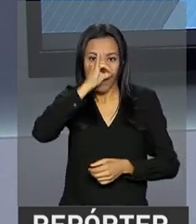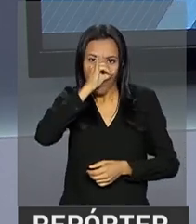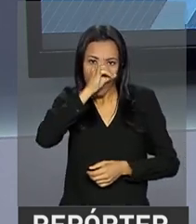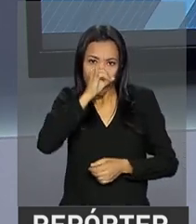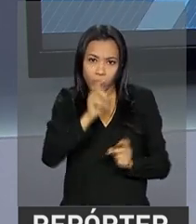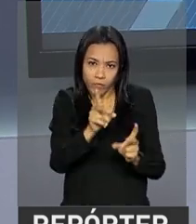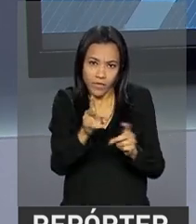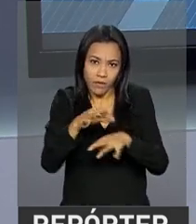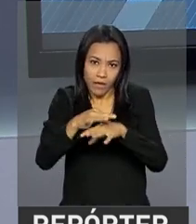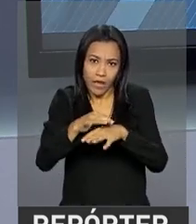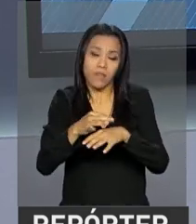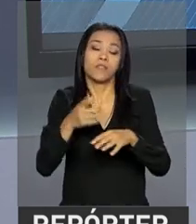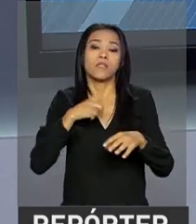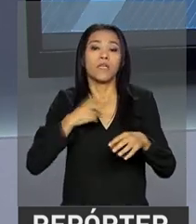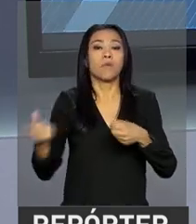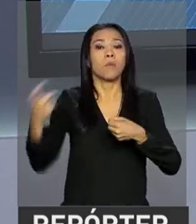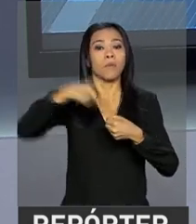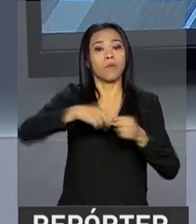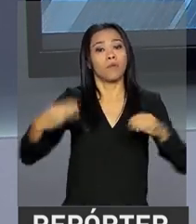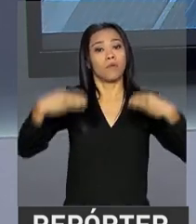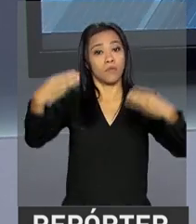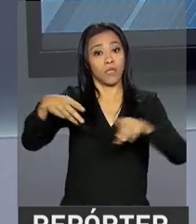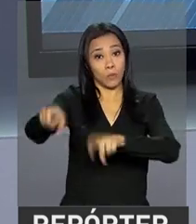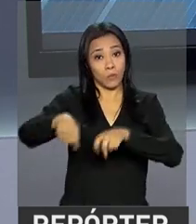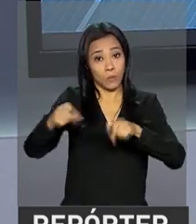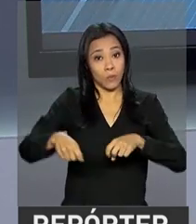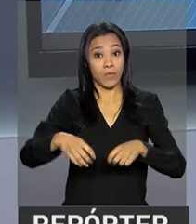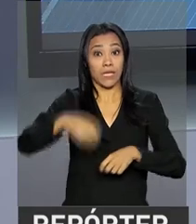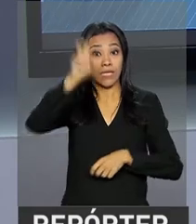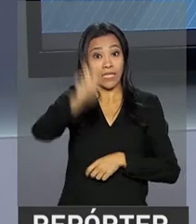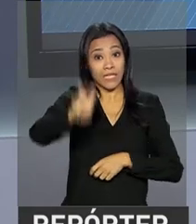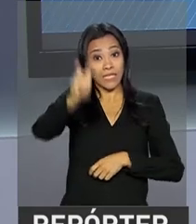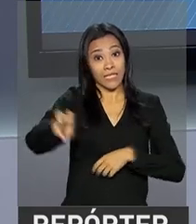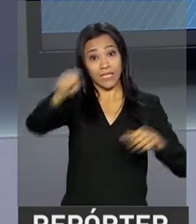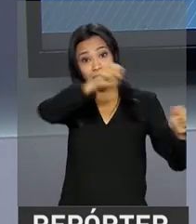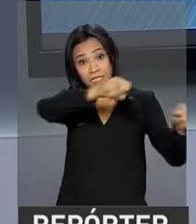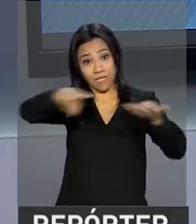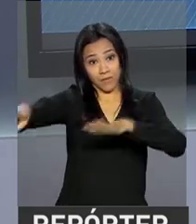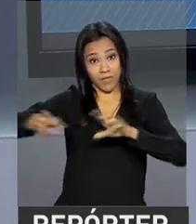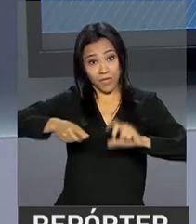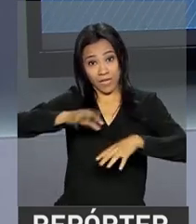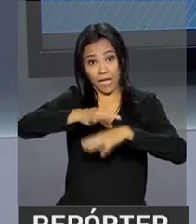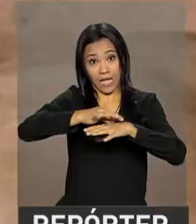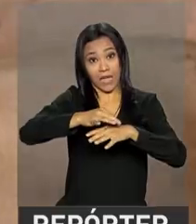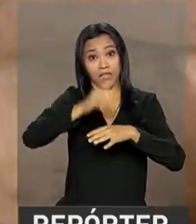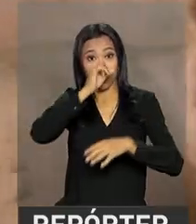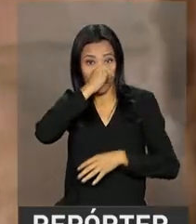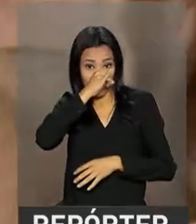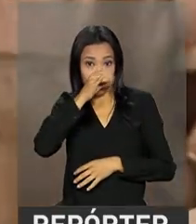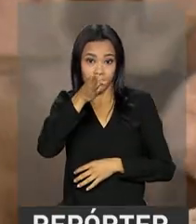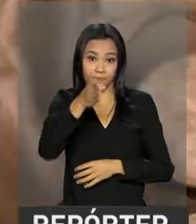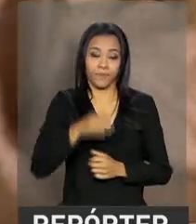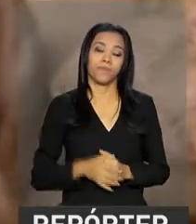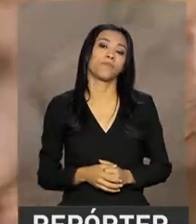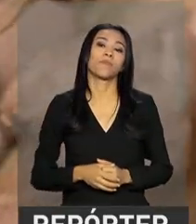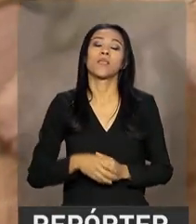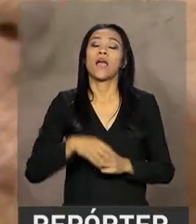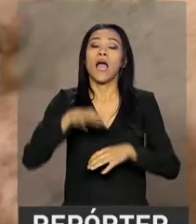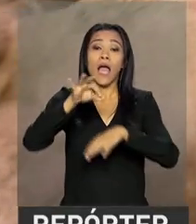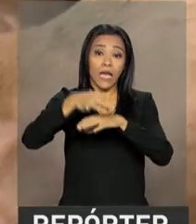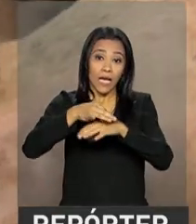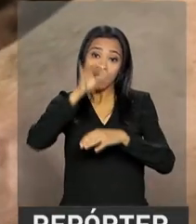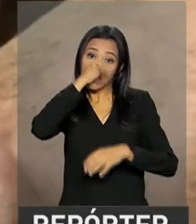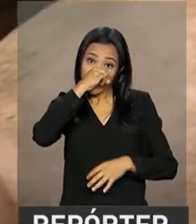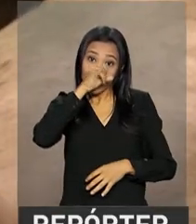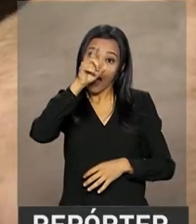promovem em parceria com o ministério da agricultura a 5ª semana nacional da carne suína a carne suína